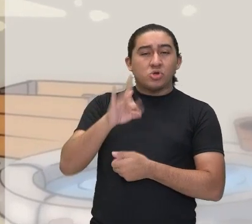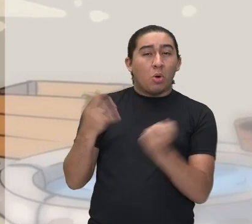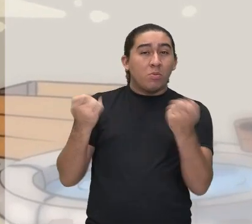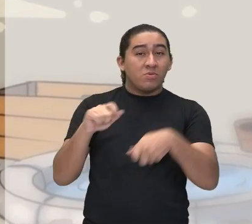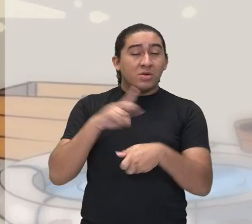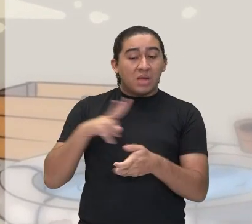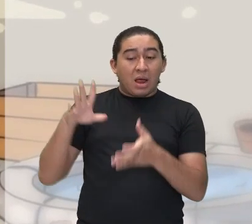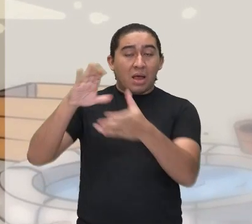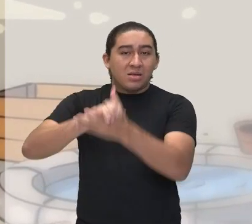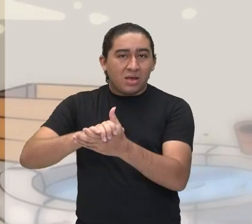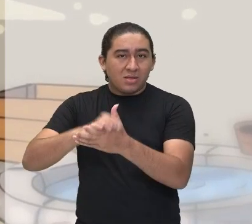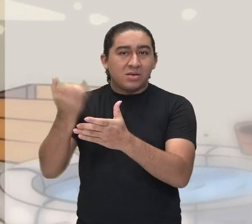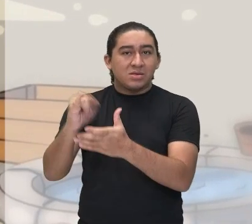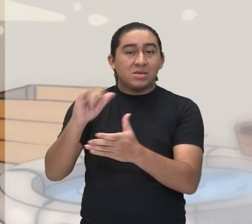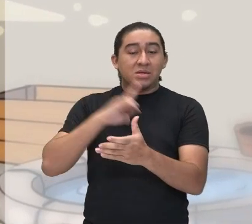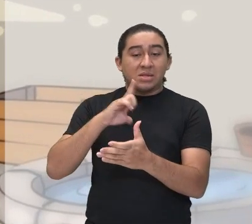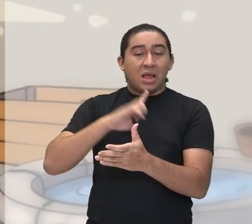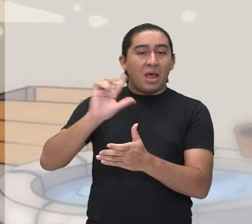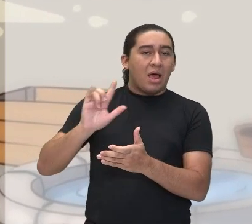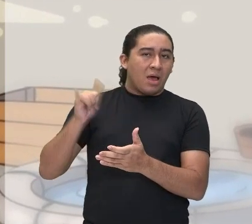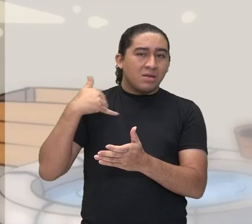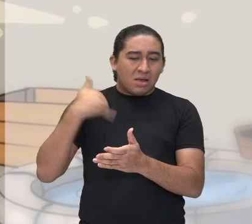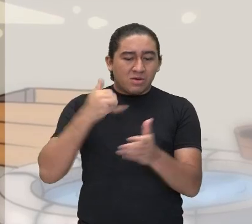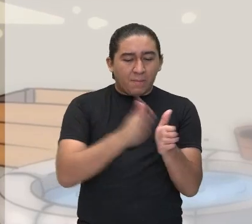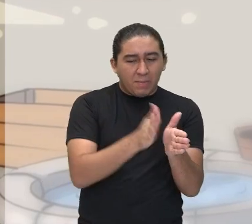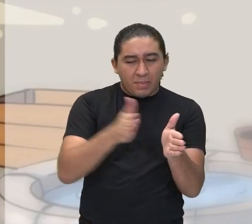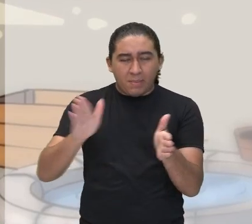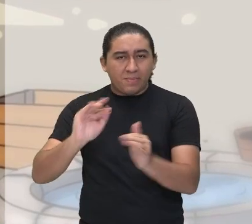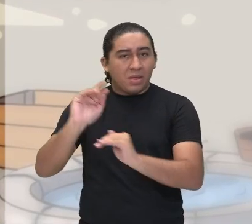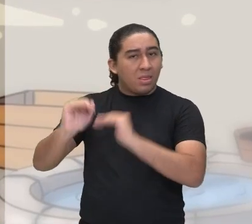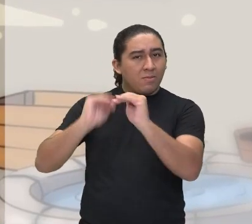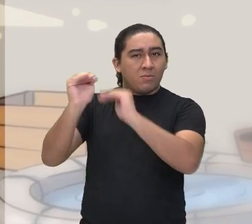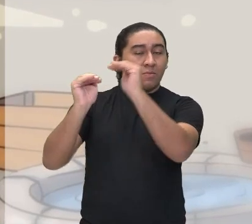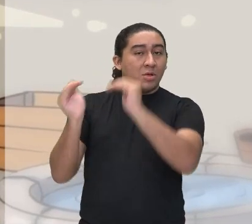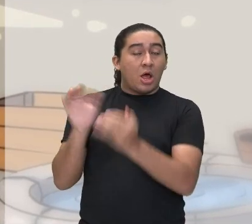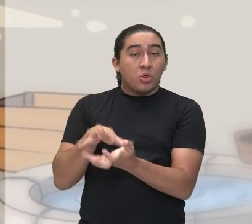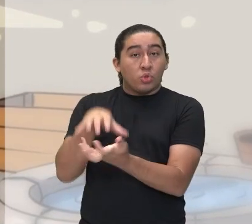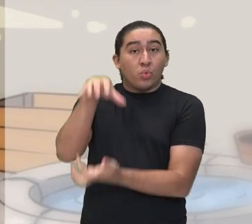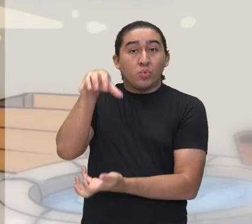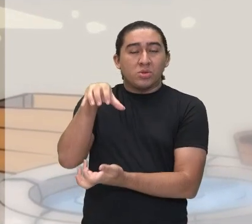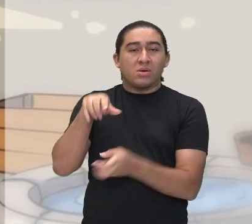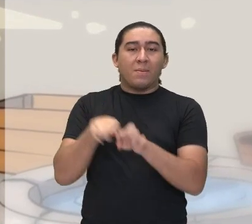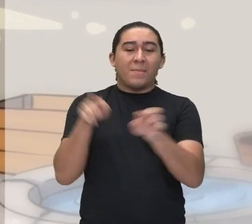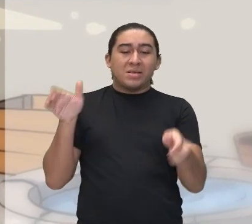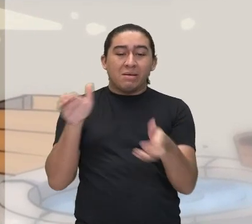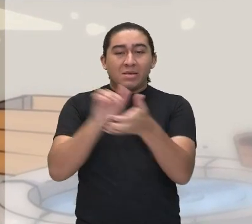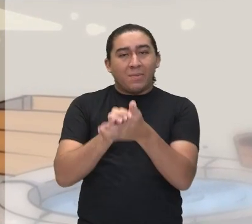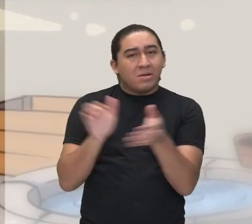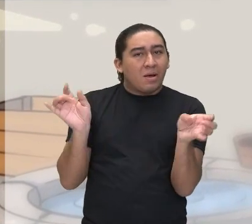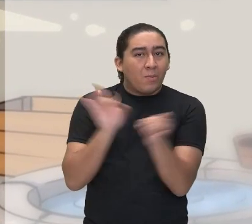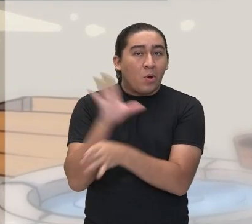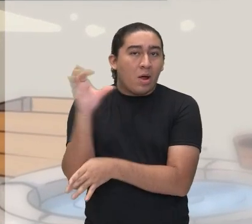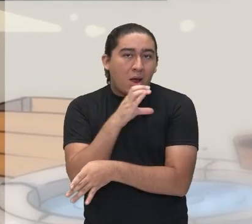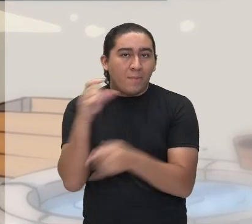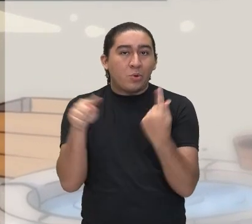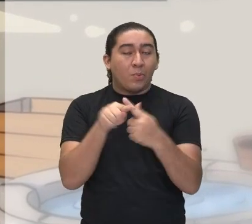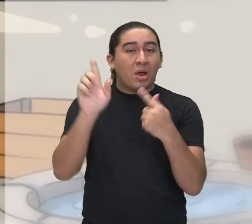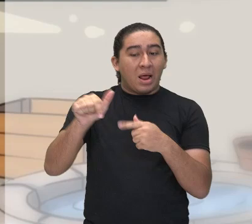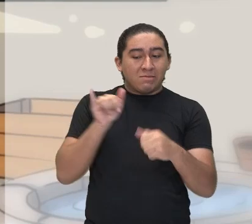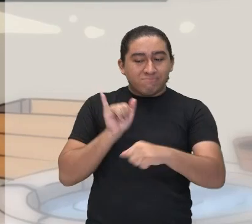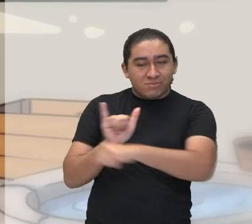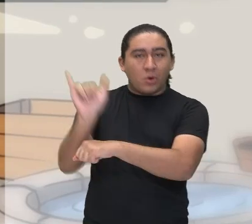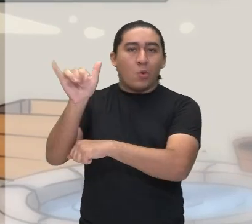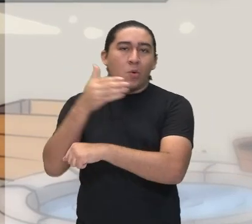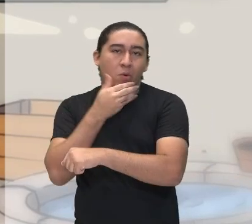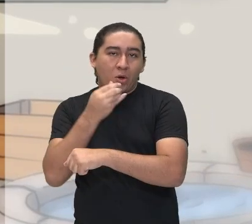altar após a puberdade, que demorou a chegar. Mas a união foi curta. Pombinha traiu o marido, foi expulsa